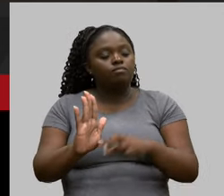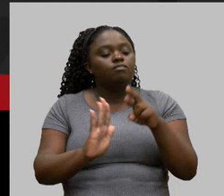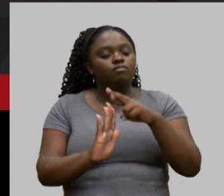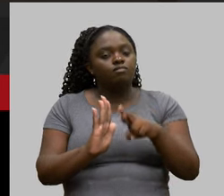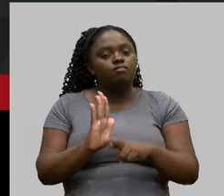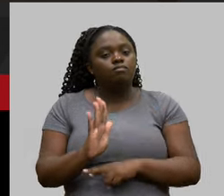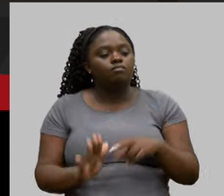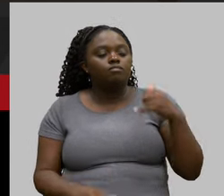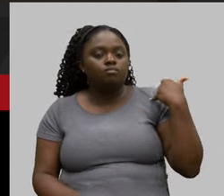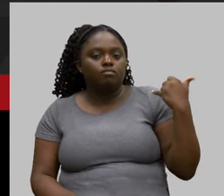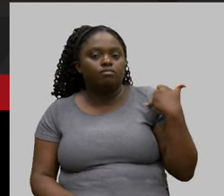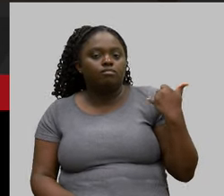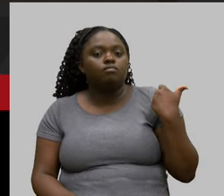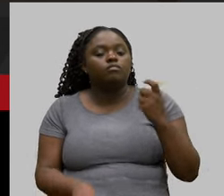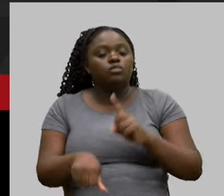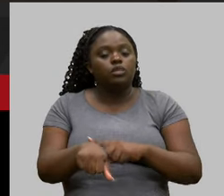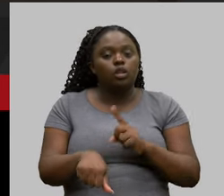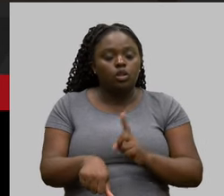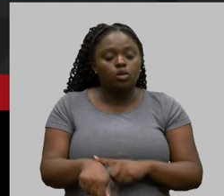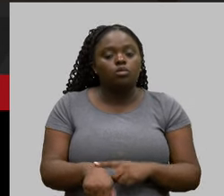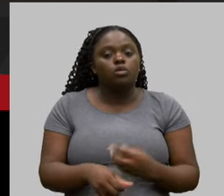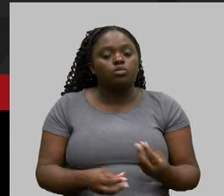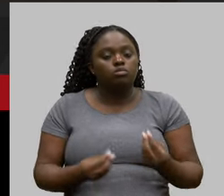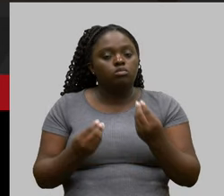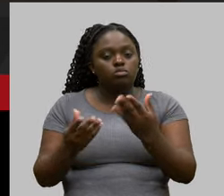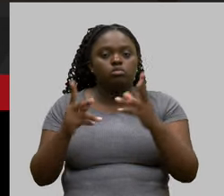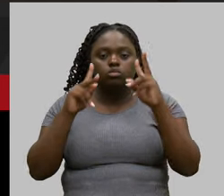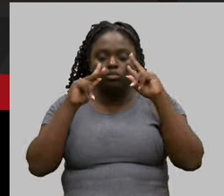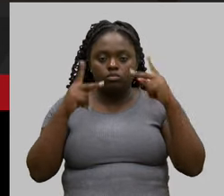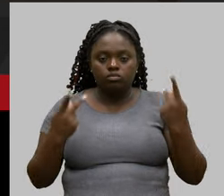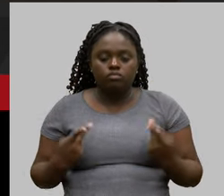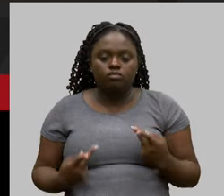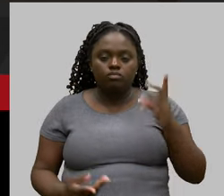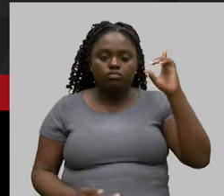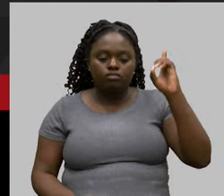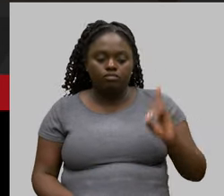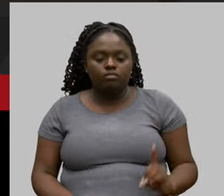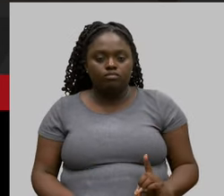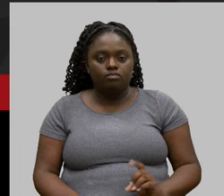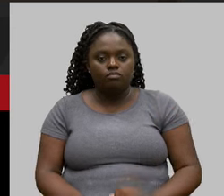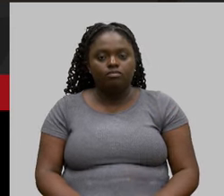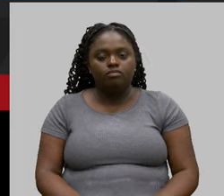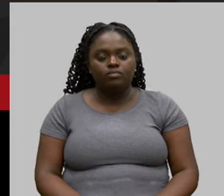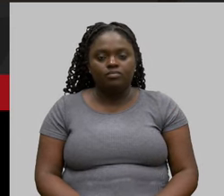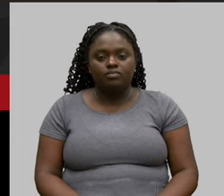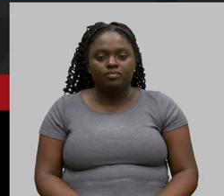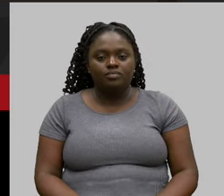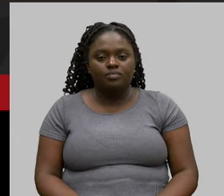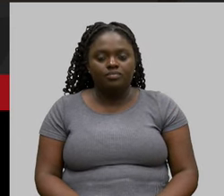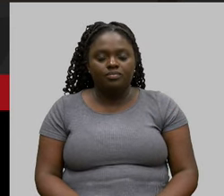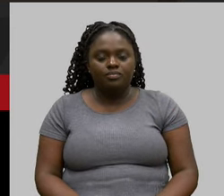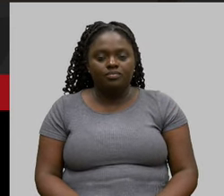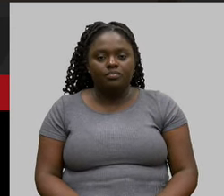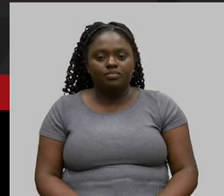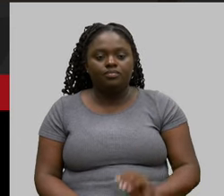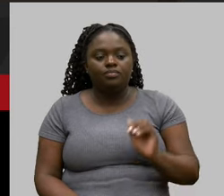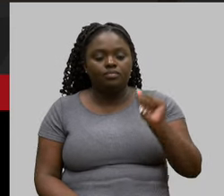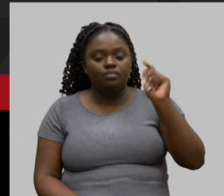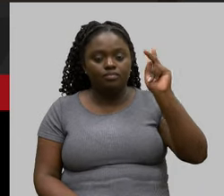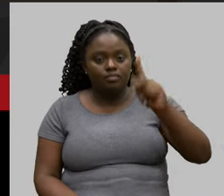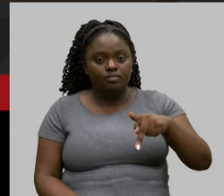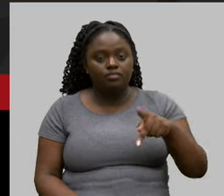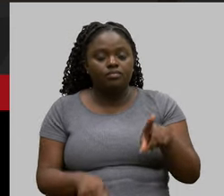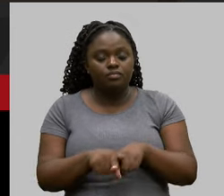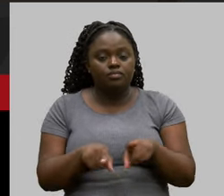e tempo de contribuição para reconhecimento de direitos os proventos de aposentadoria e pensões por